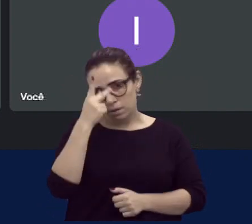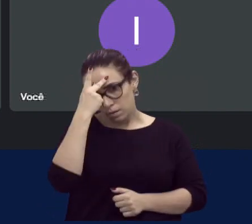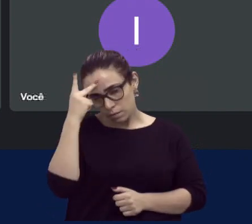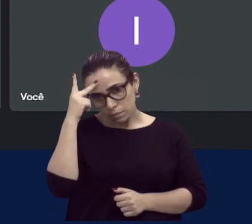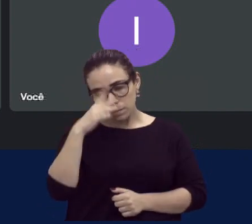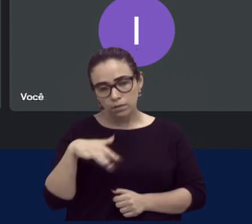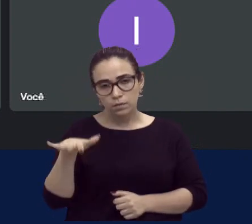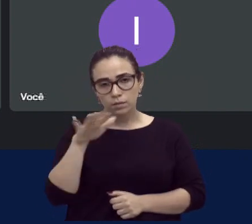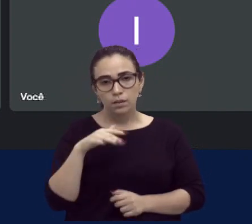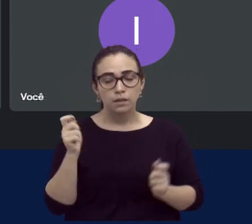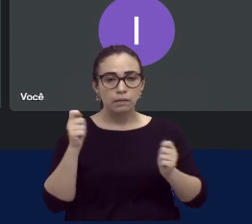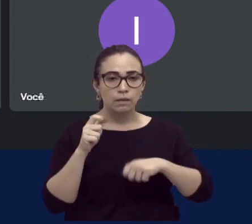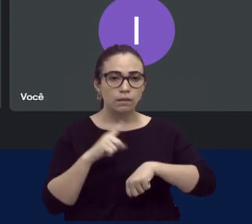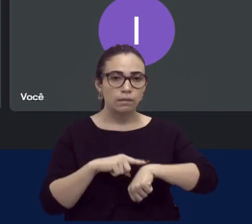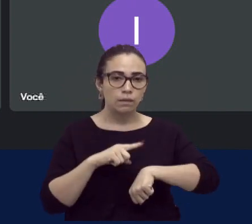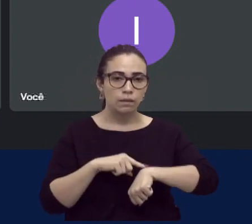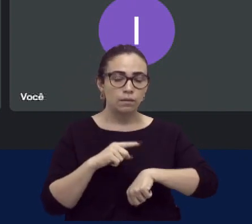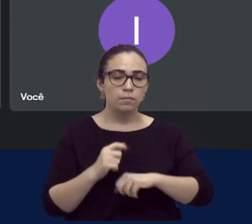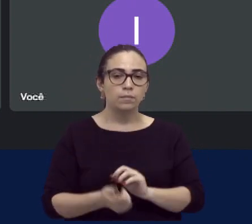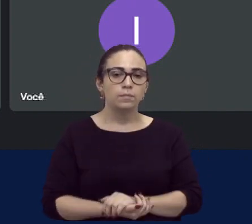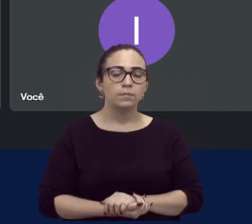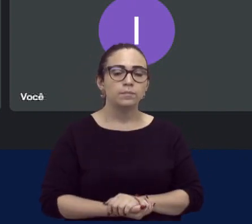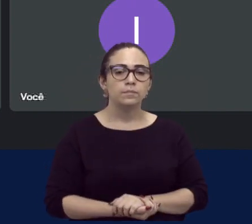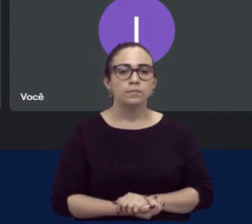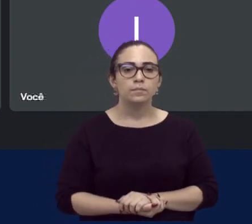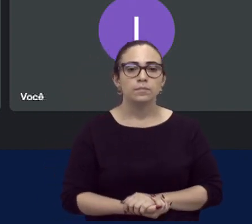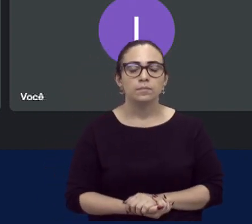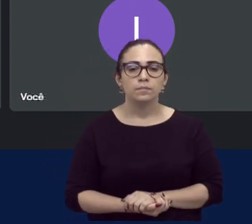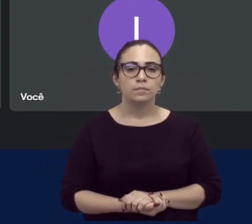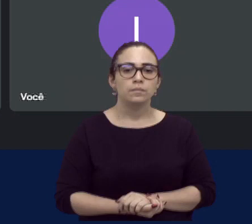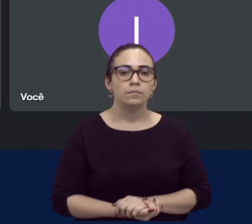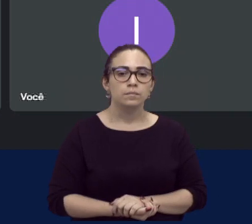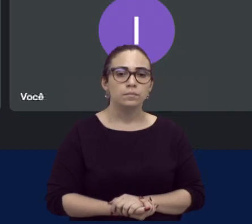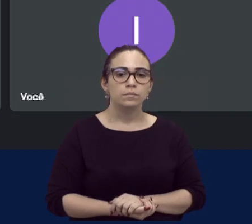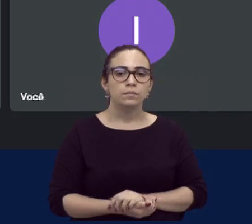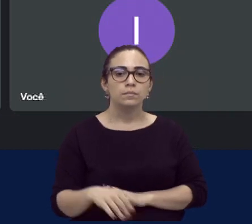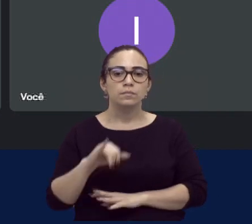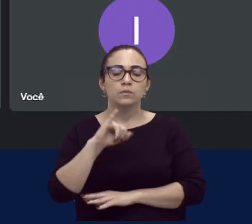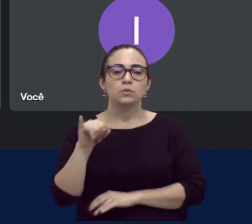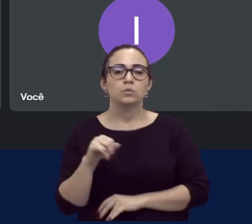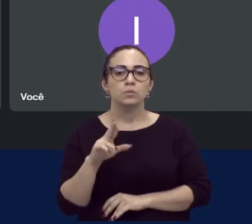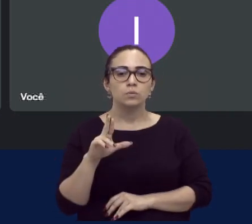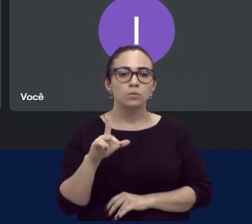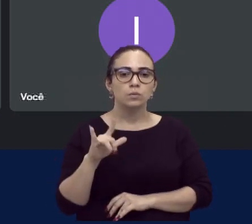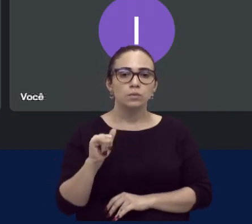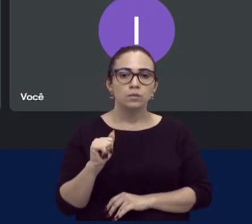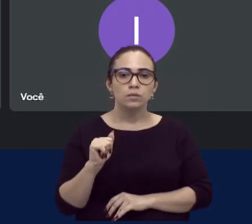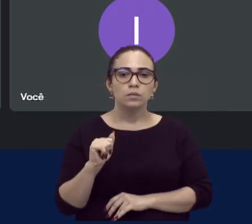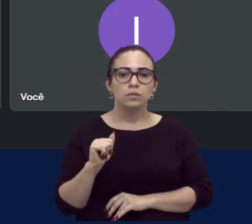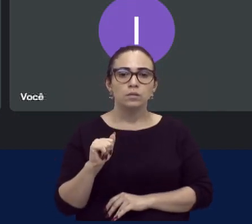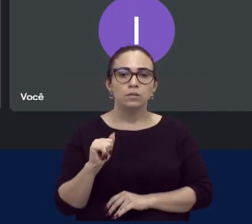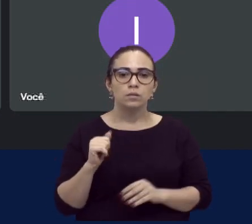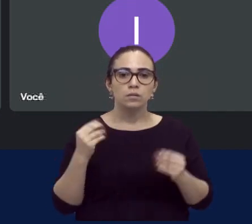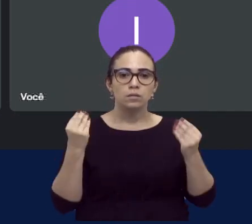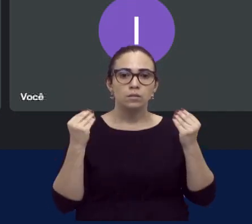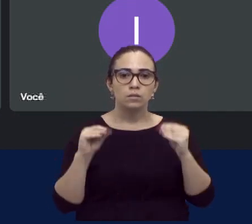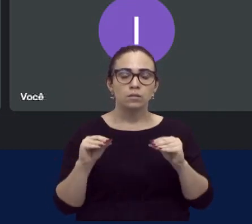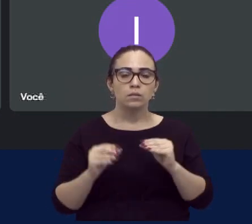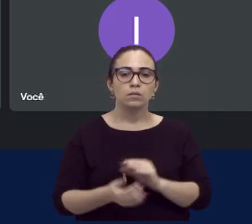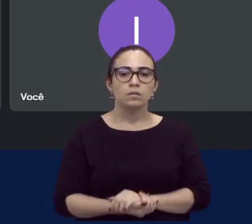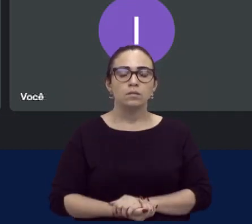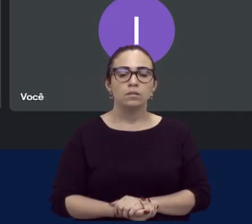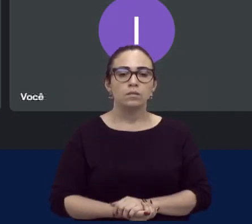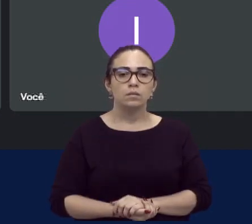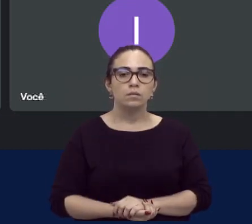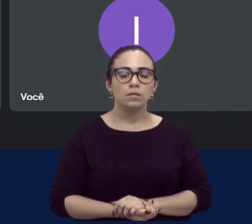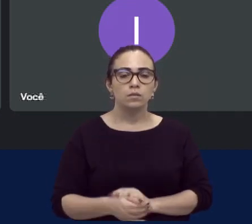até que talvez dê tempo da gente comentar mais algumas coisas. Tá certo. A Júlia colocou, Júlia Gírio,